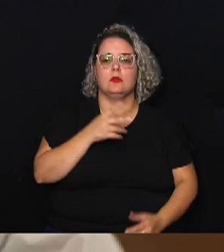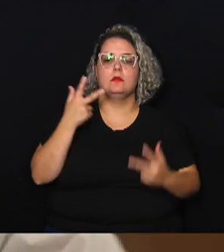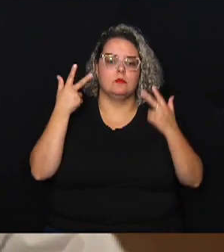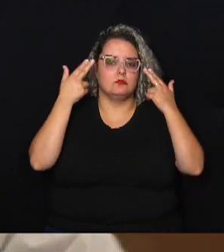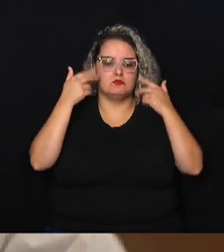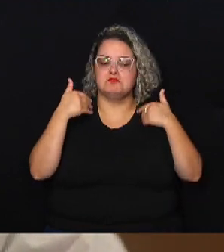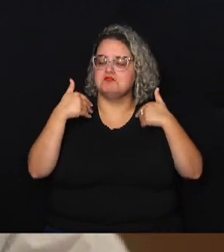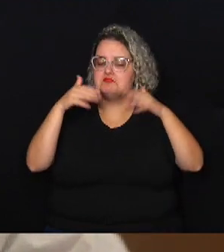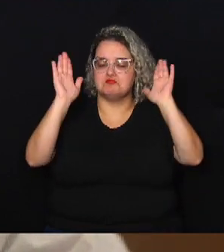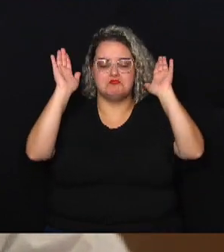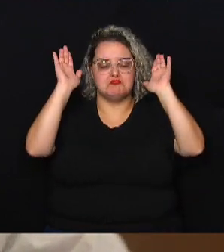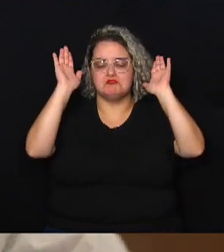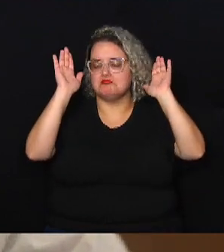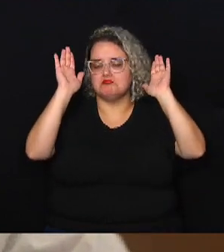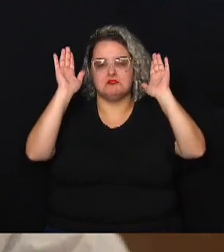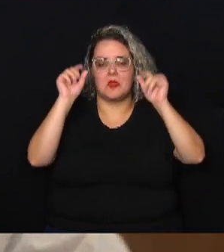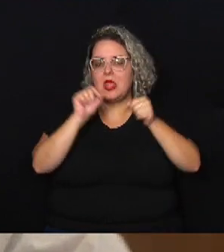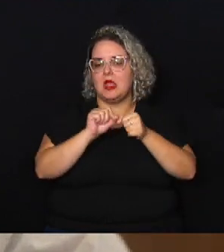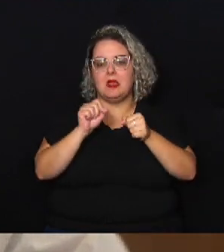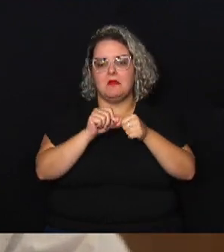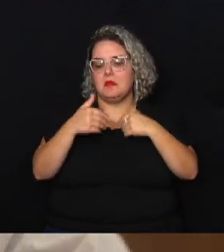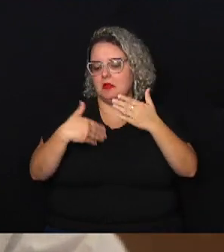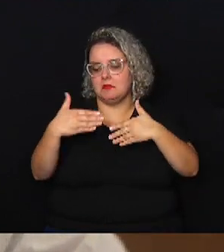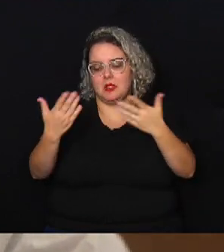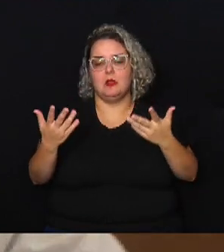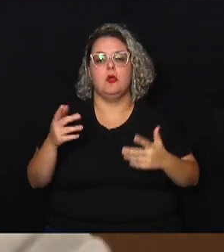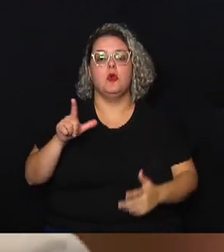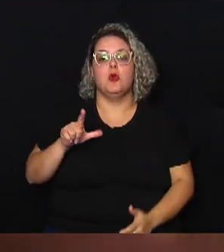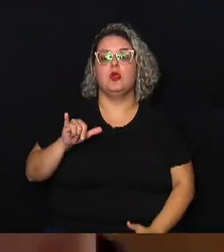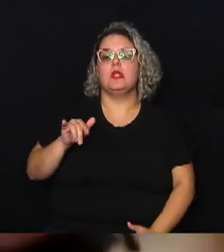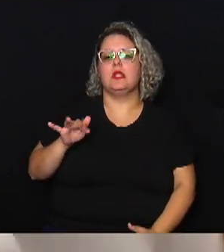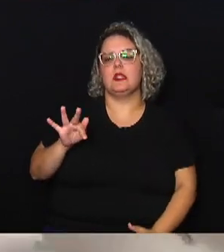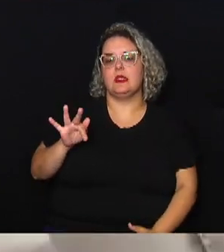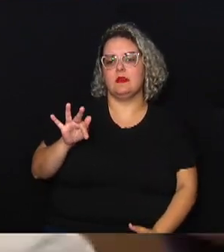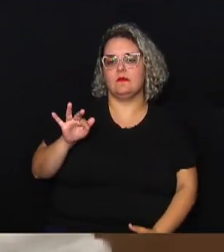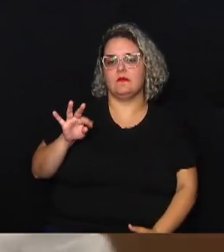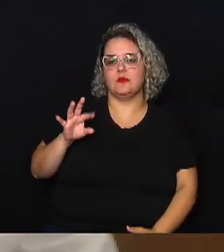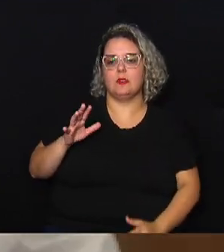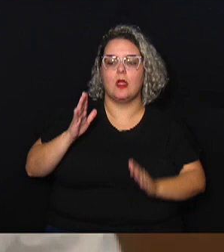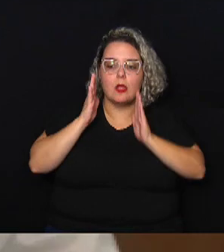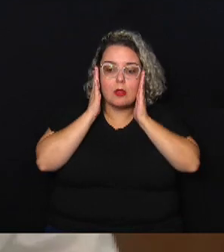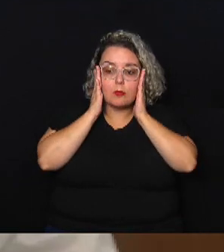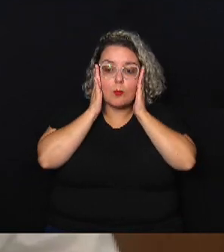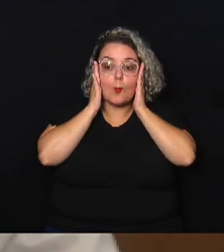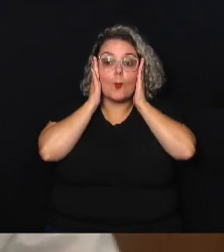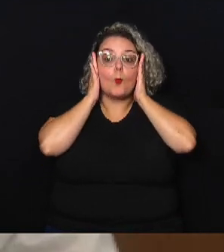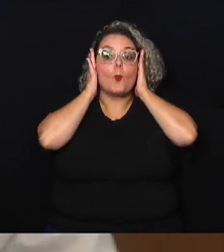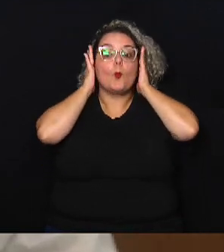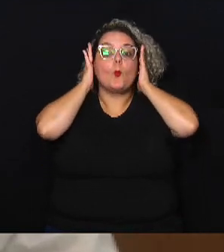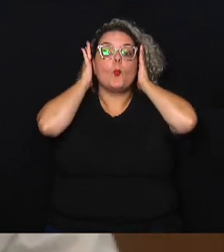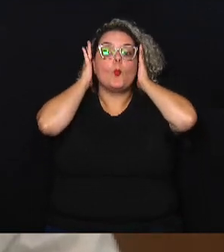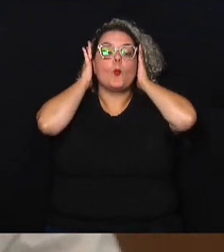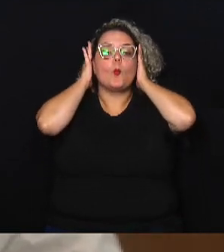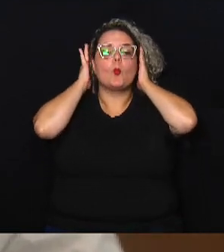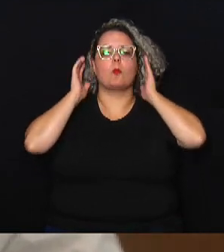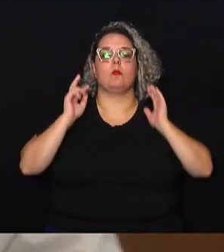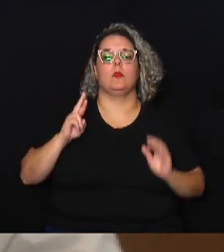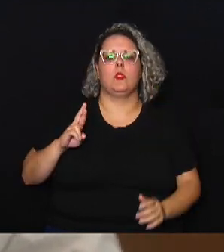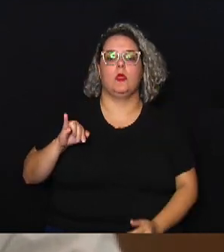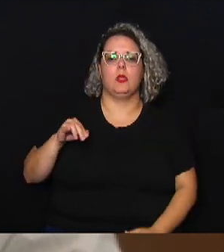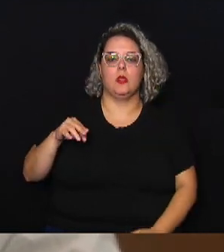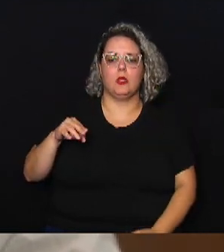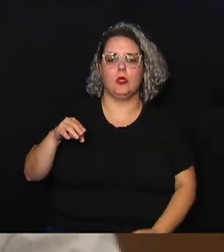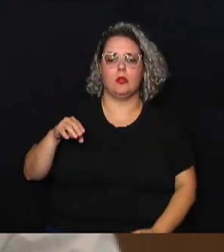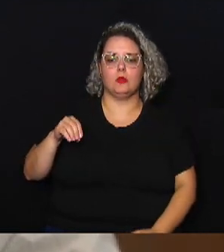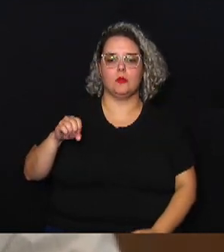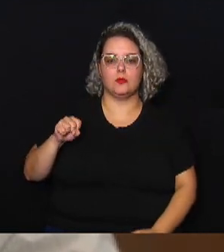se entregam para um lifting facial, né? Já é puxar todo o rosto, que a gente chama de ritidoplastia, e muitas vezes a